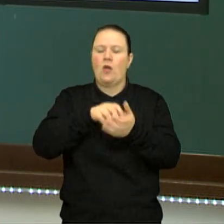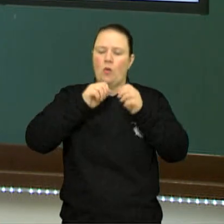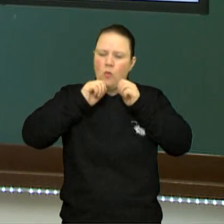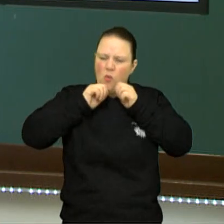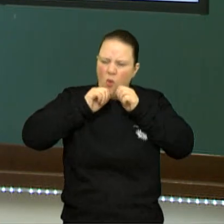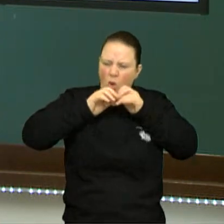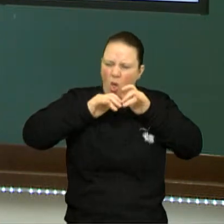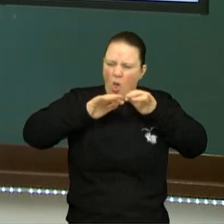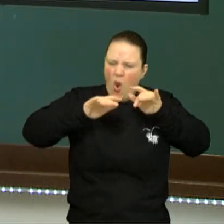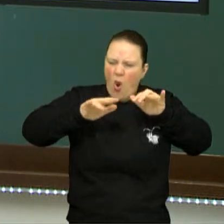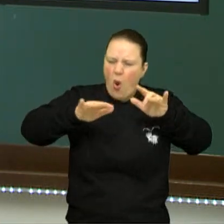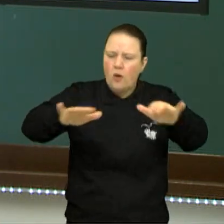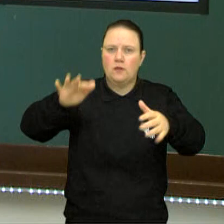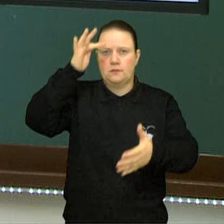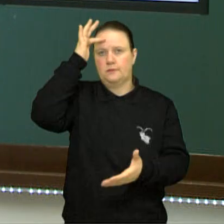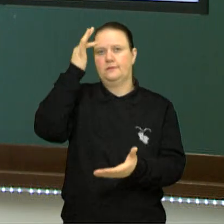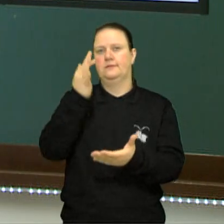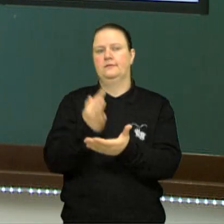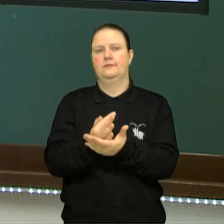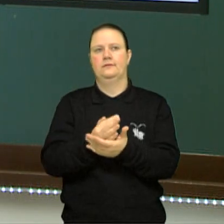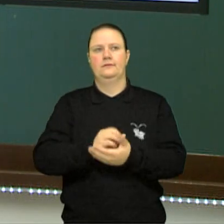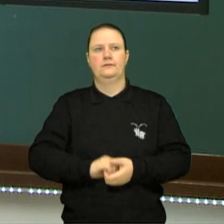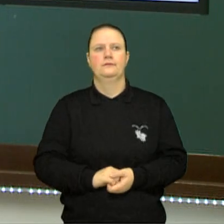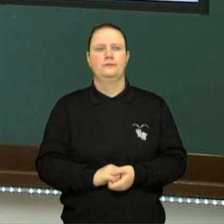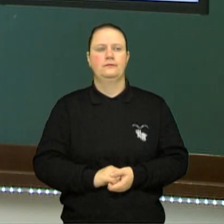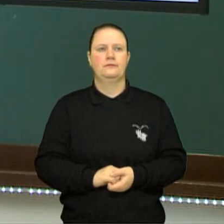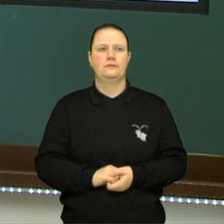expansionistas na sua fé, tá?